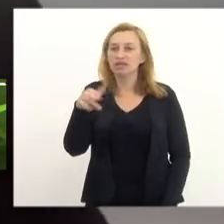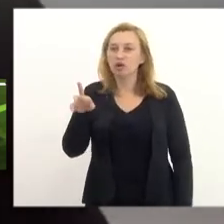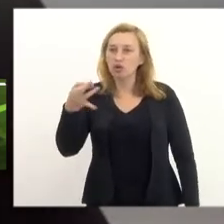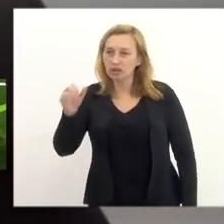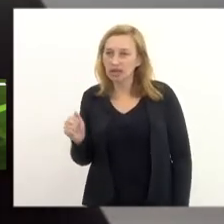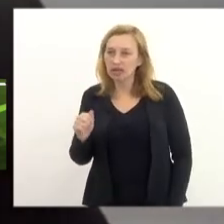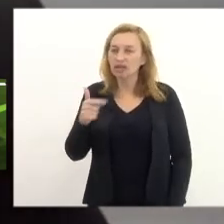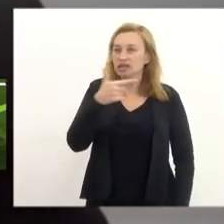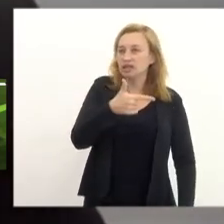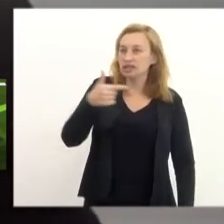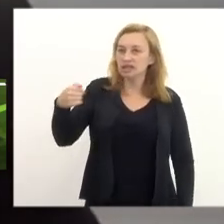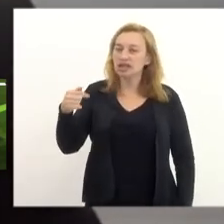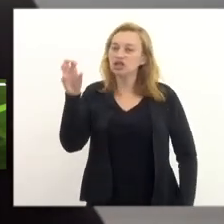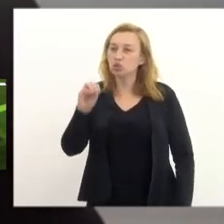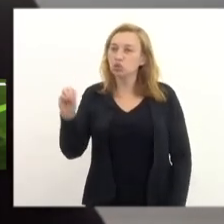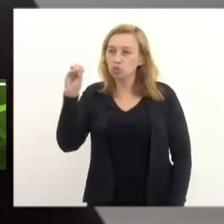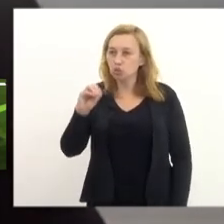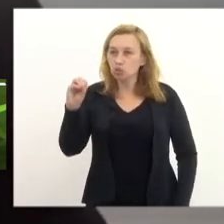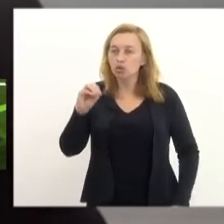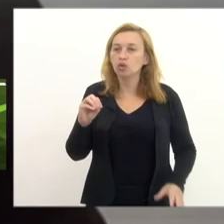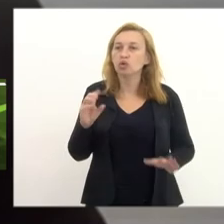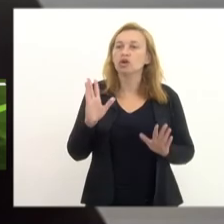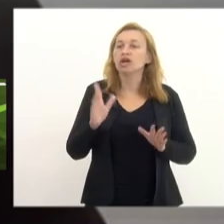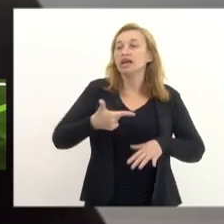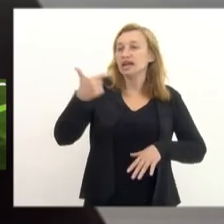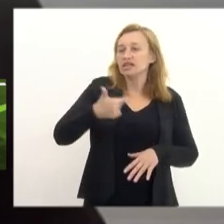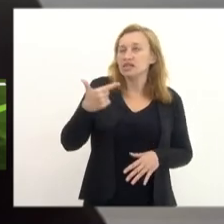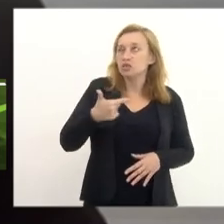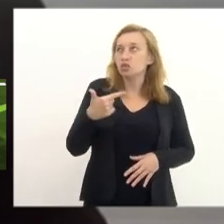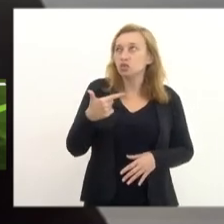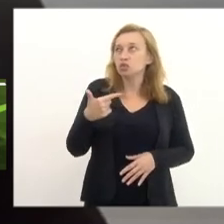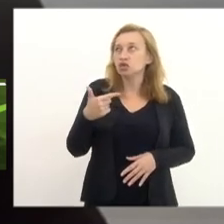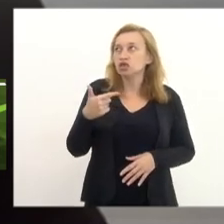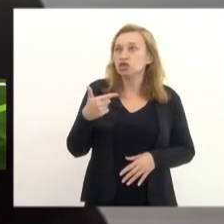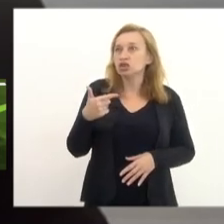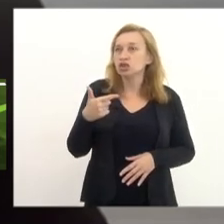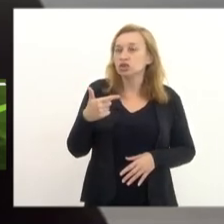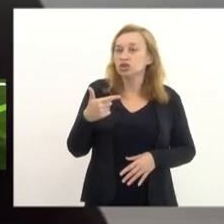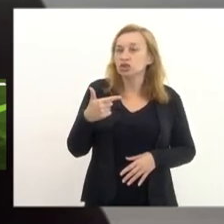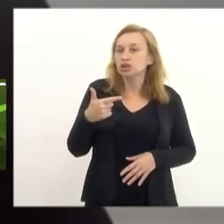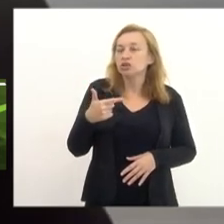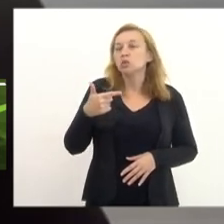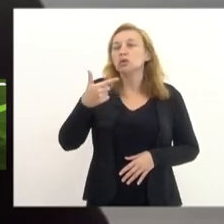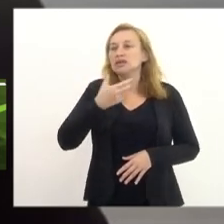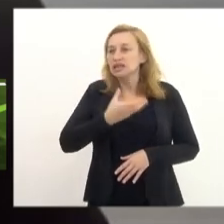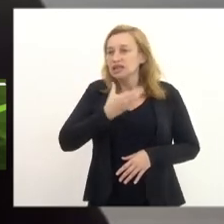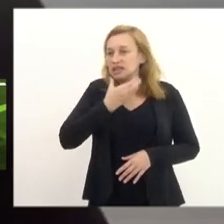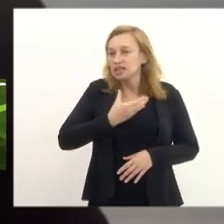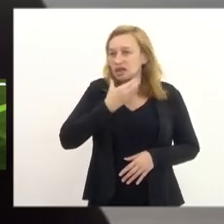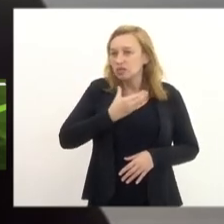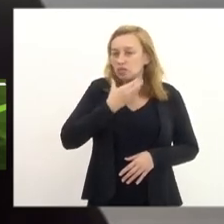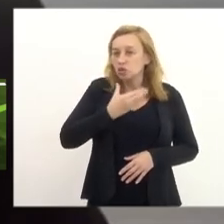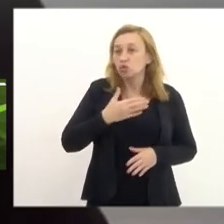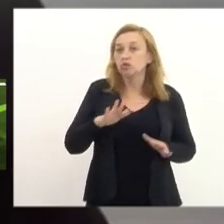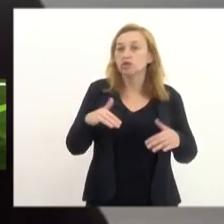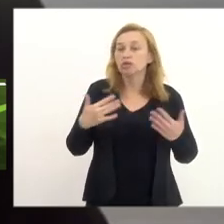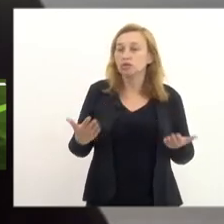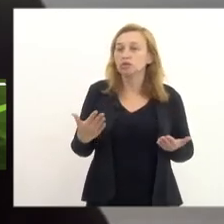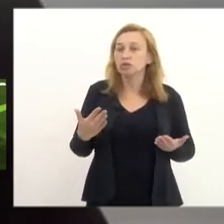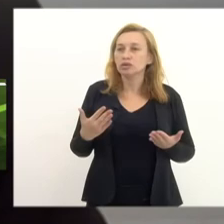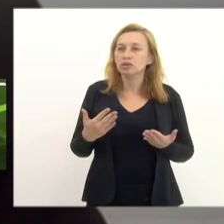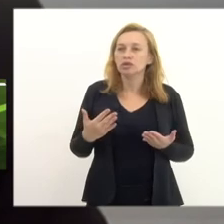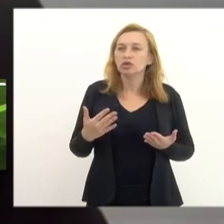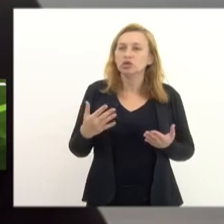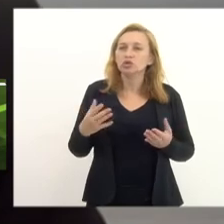no 17 de outubro, e a segunda rodada de excedente de sessão onerosa em dezembro. Enquanto isso,